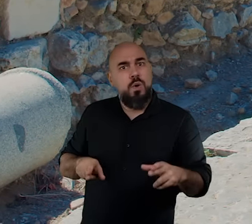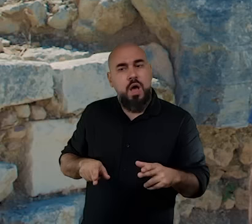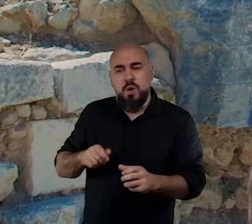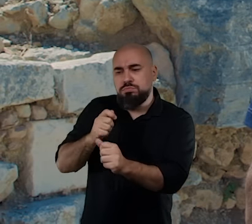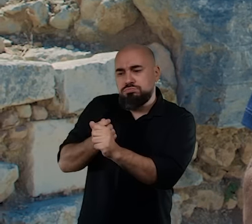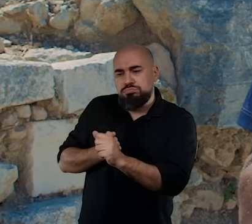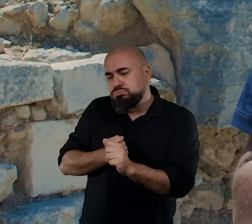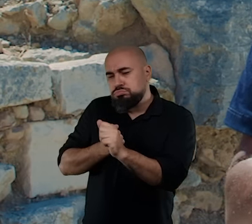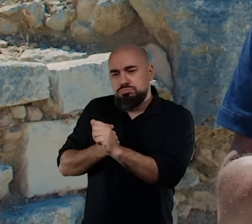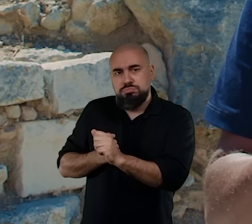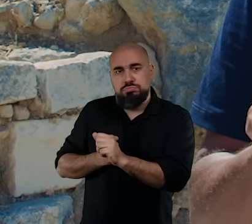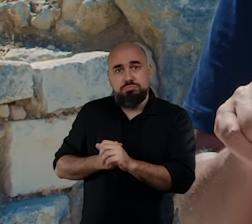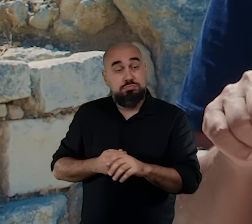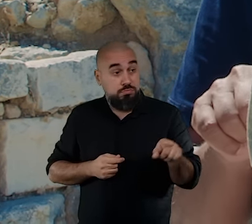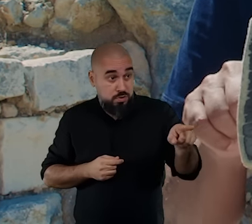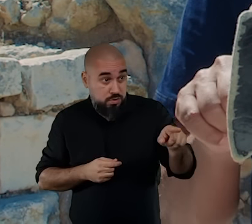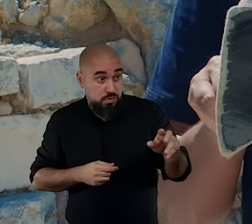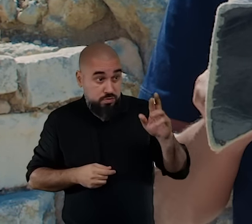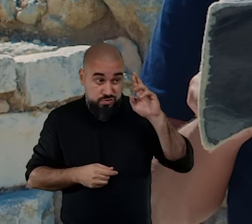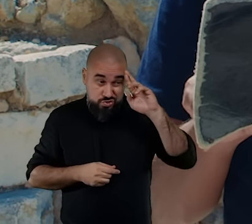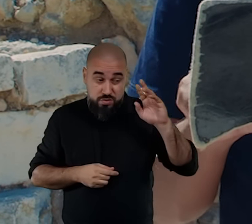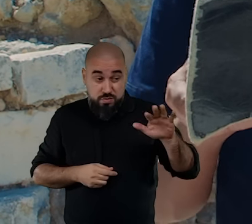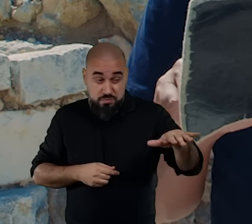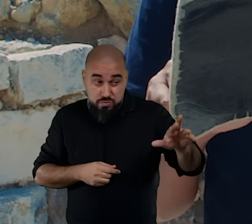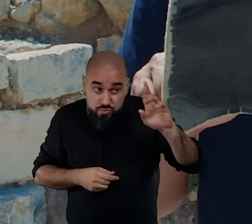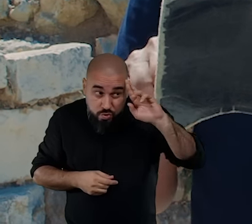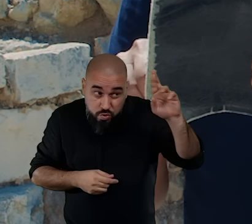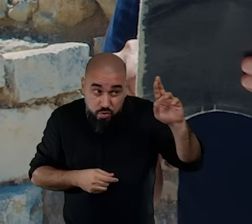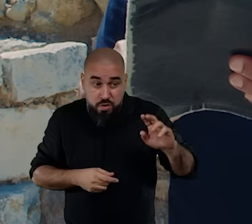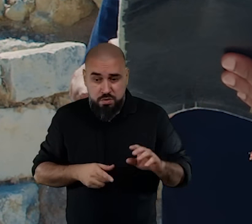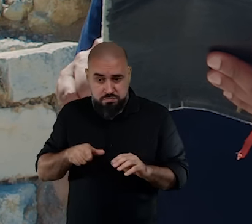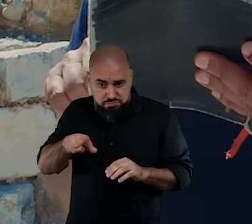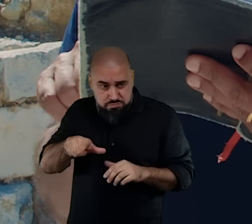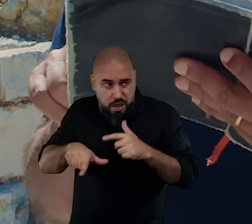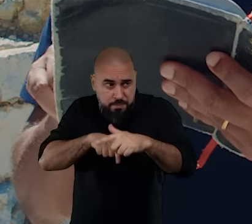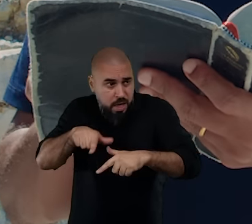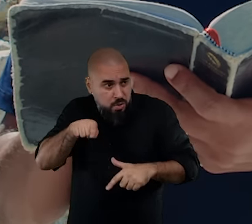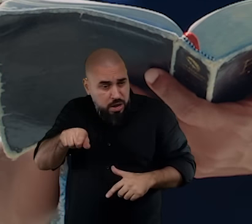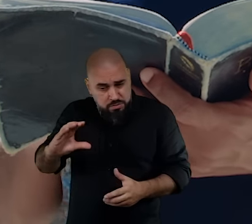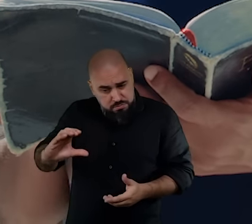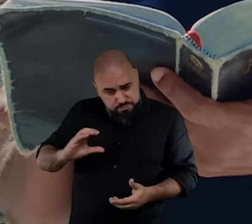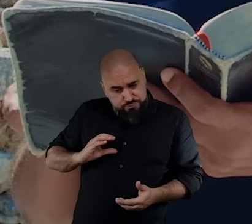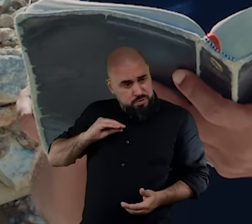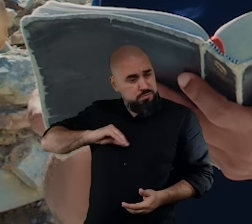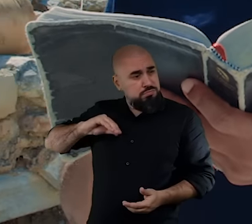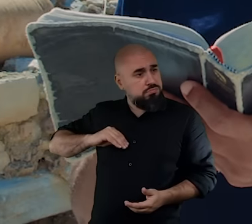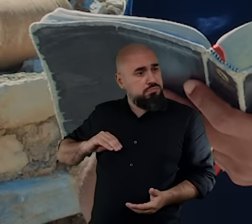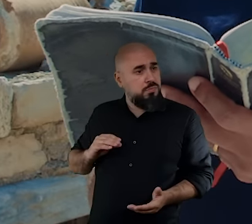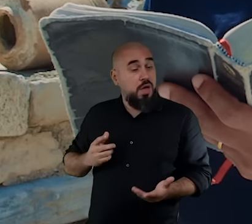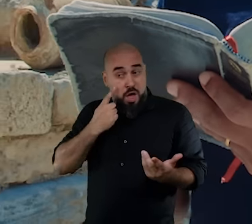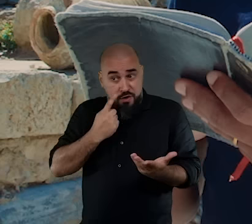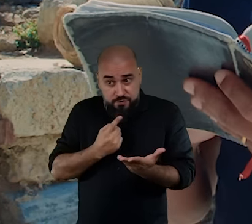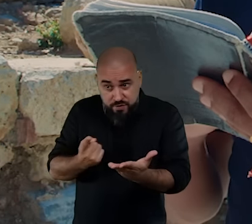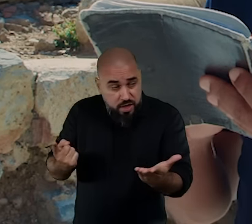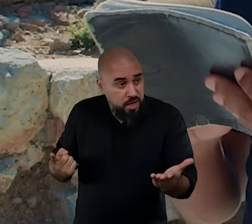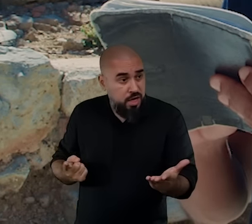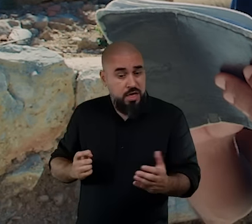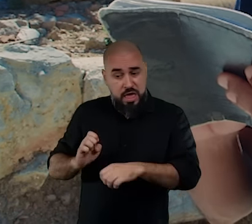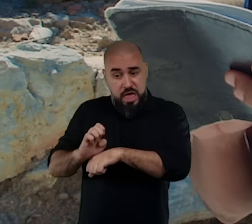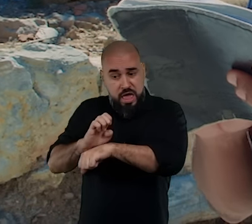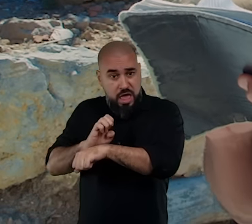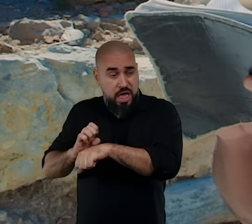disse-lhes: Senhores, vocês sabem que a nossa prosperidade vem deste ofício. E agora vocês estão vendo e ouvindo que não só